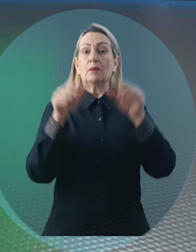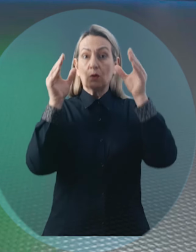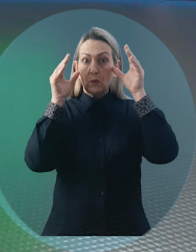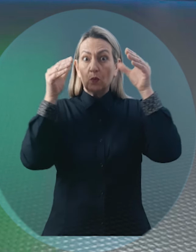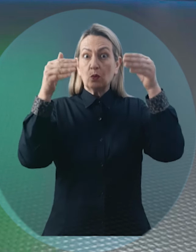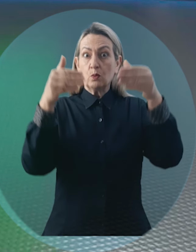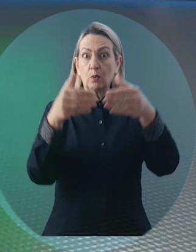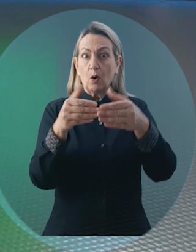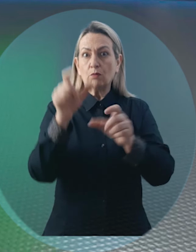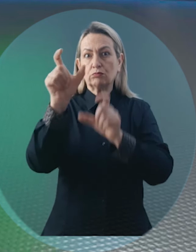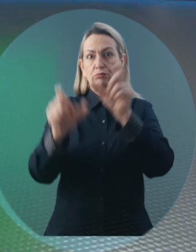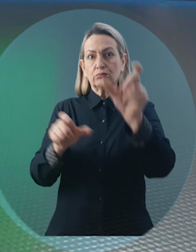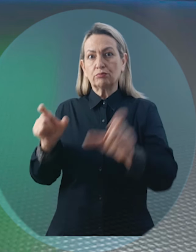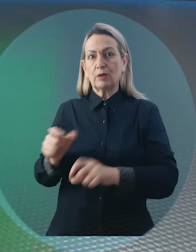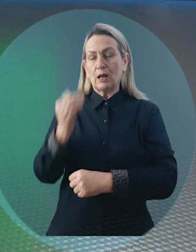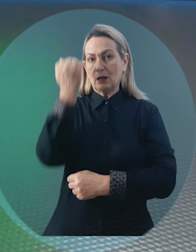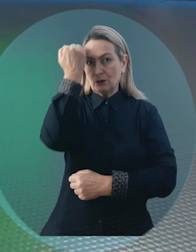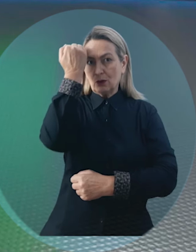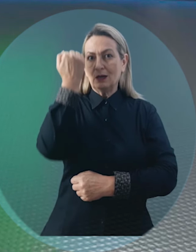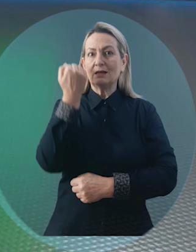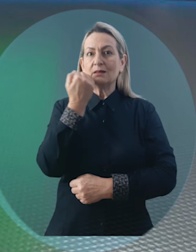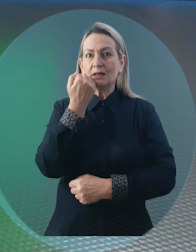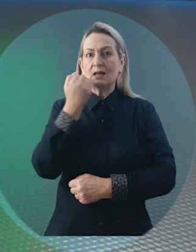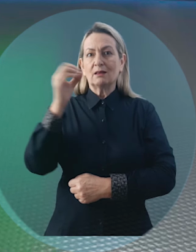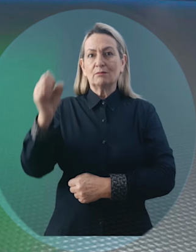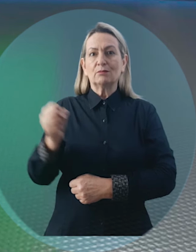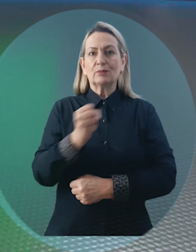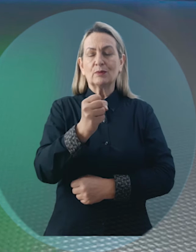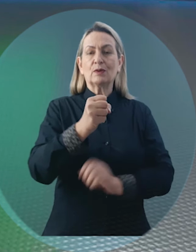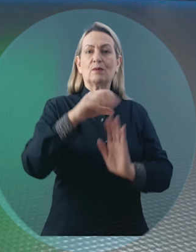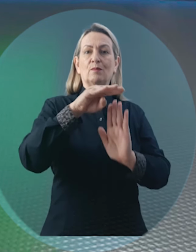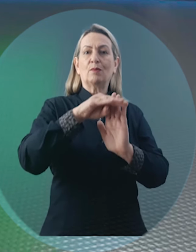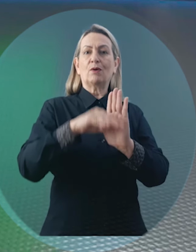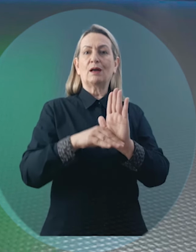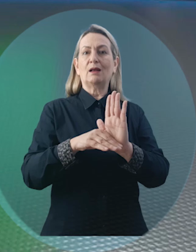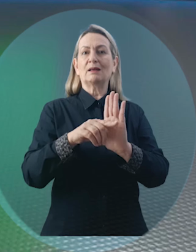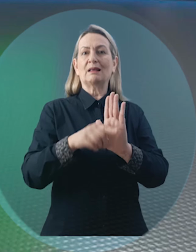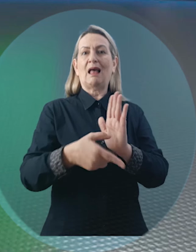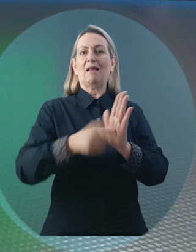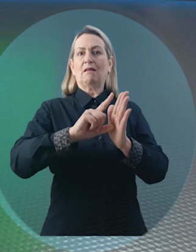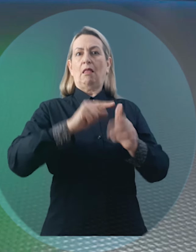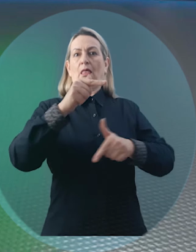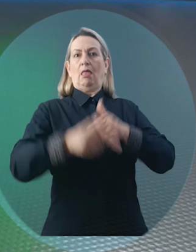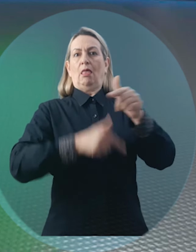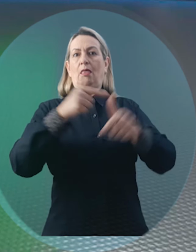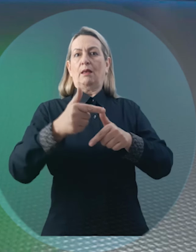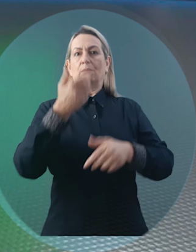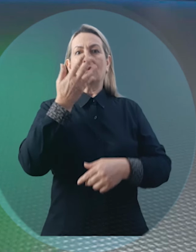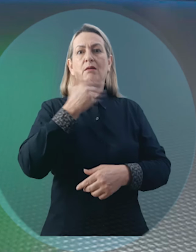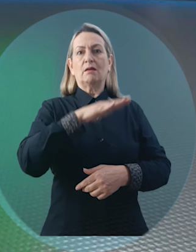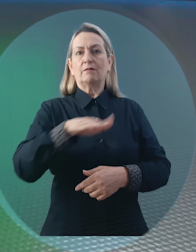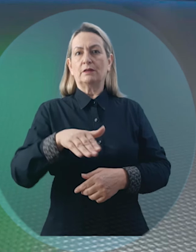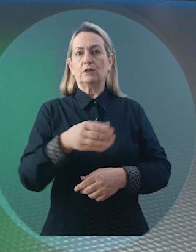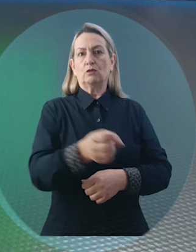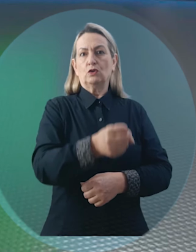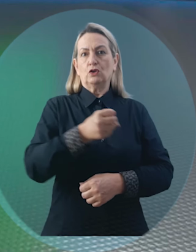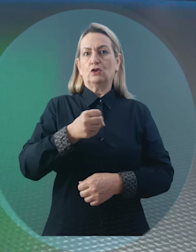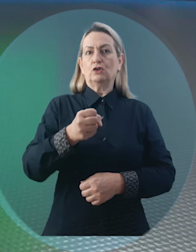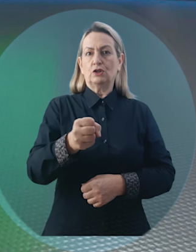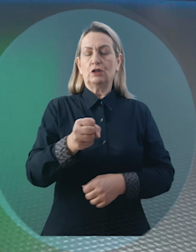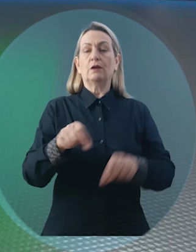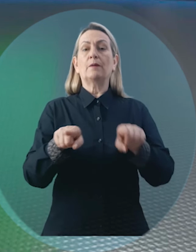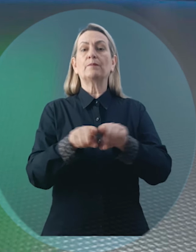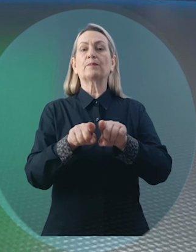adolescentes né com foco naqueles adolescentes por exemplo que estão retirados do programa de radicação trabalho infantil né